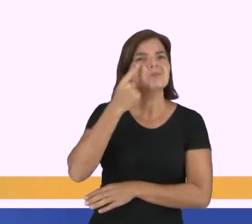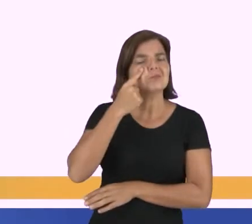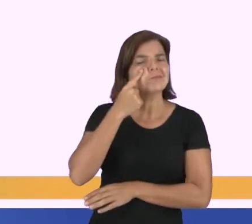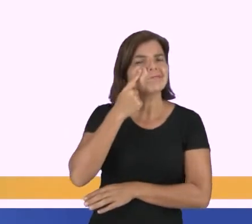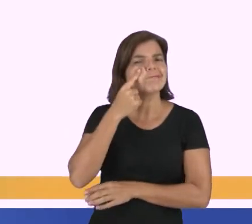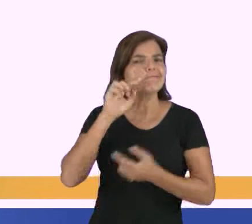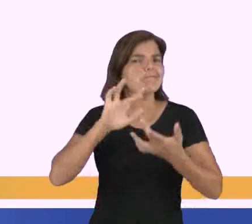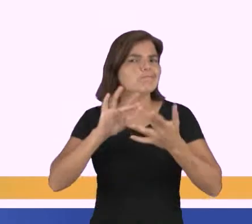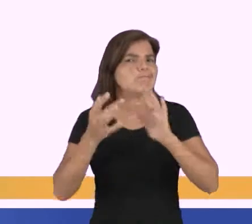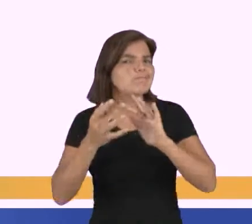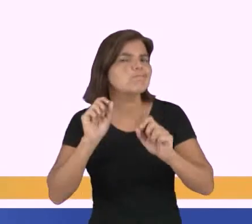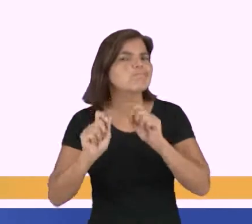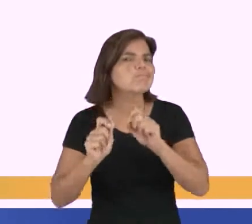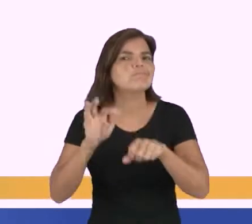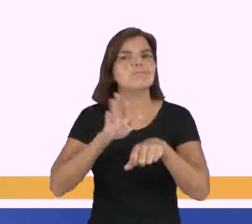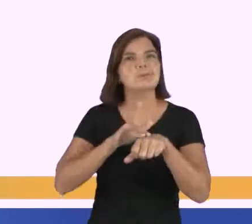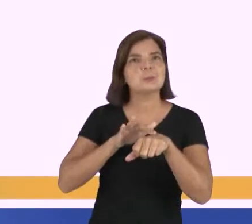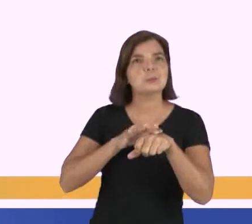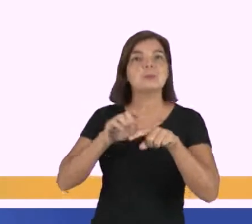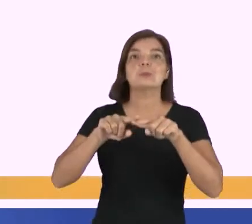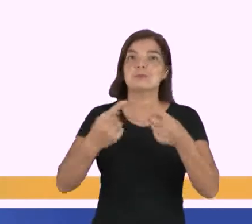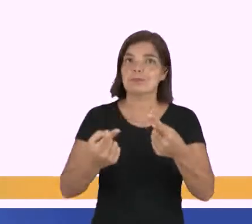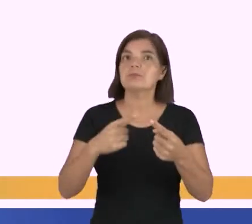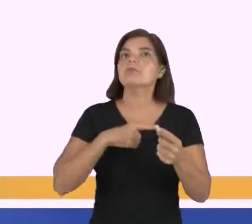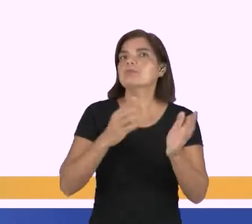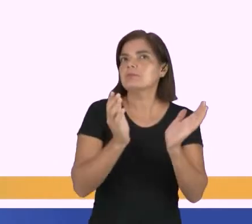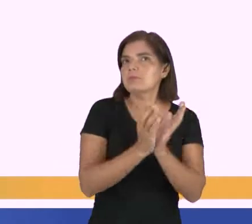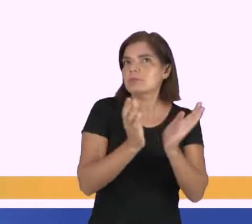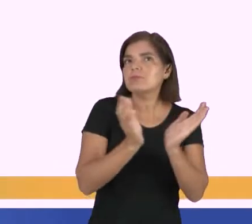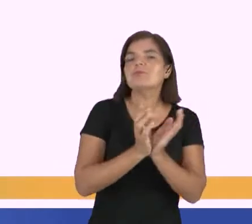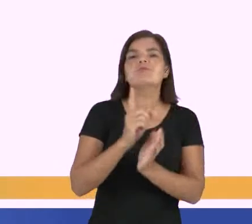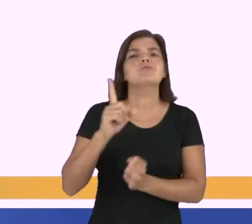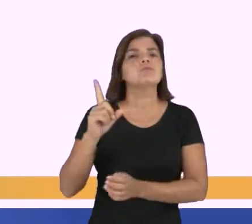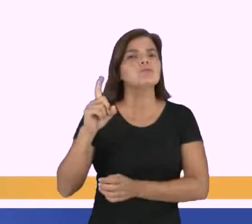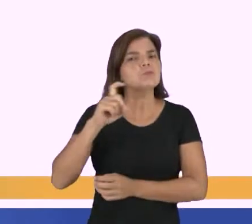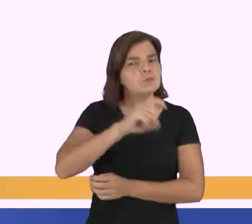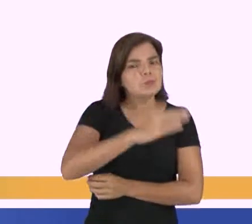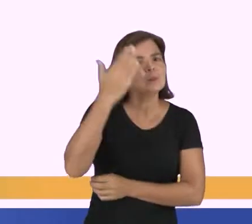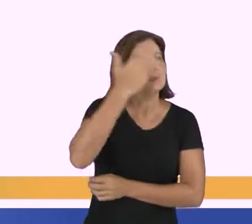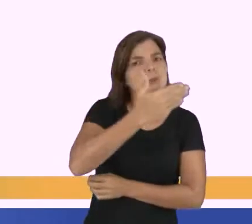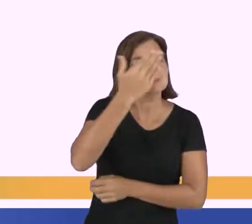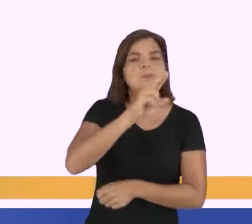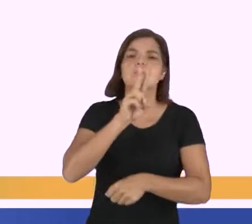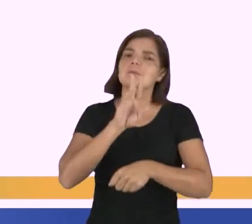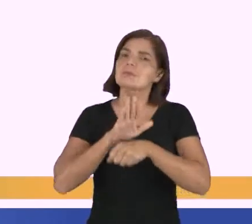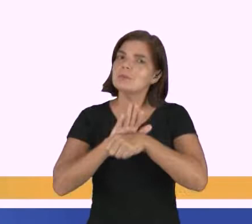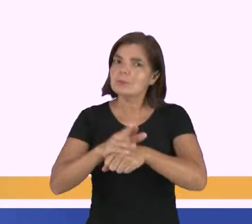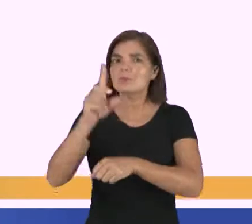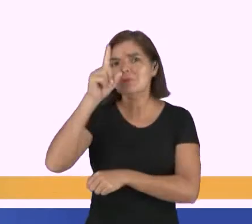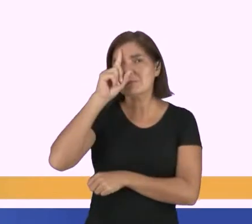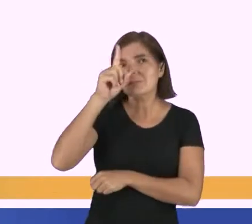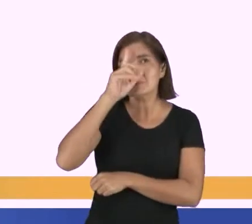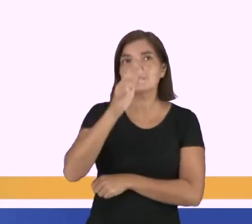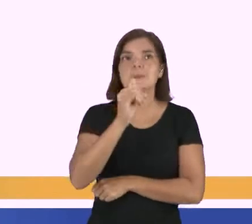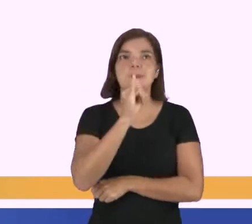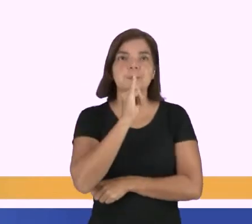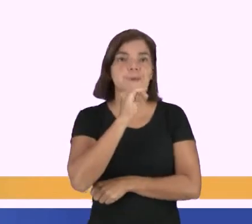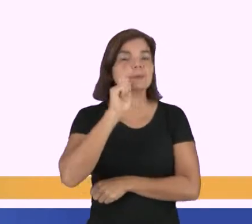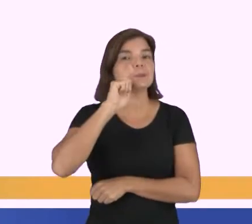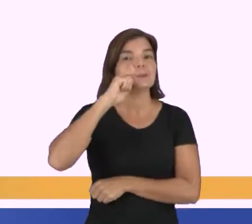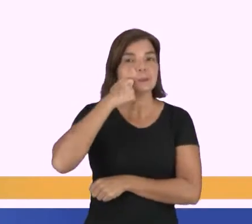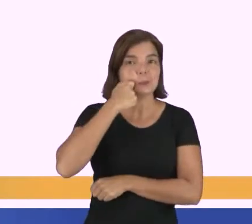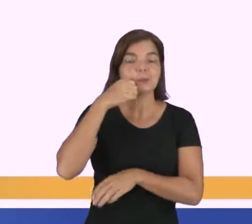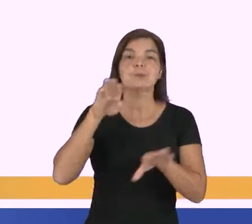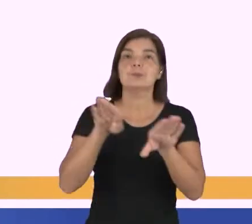a doenças, não é mesmo? Contudo, tem grupos desses micro-organismos que nos auxiliam no nosso dia a dia. Por exemplo, o pão